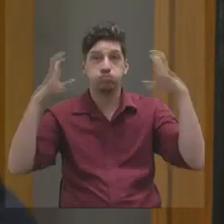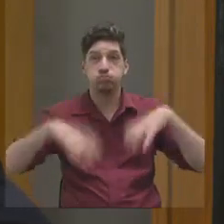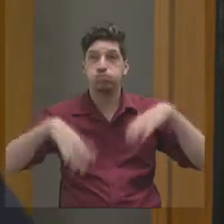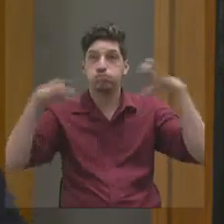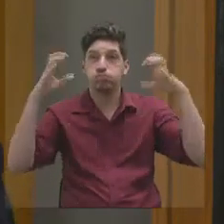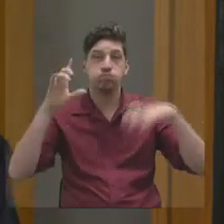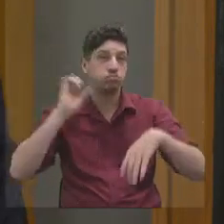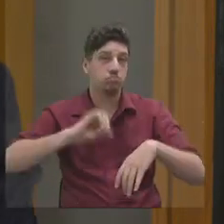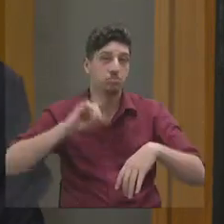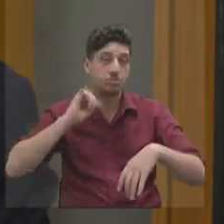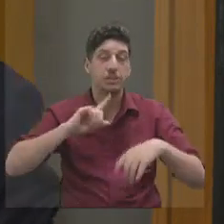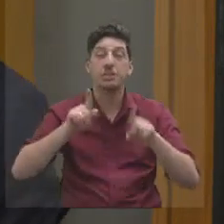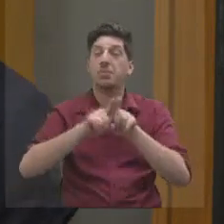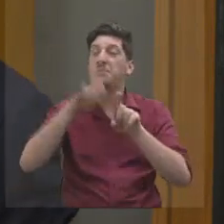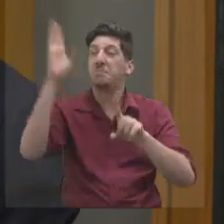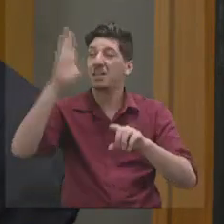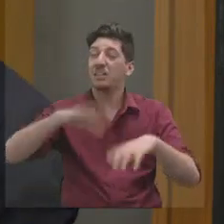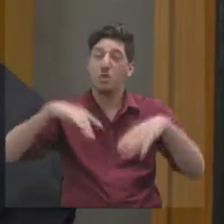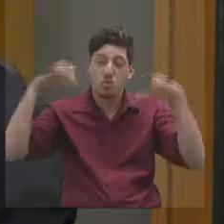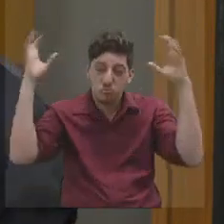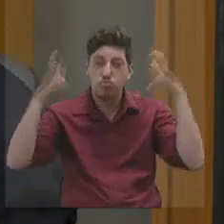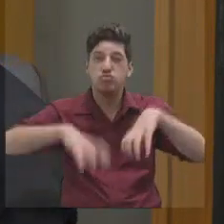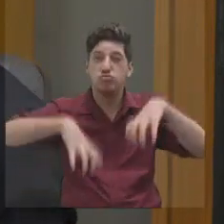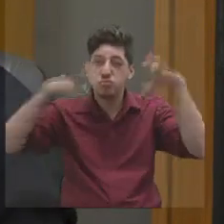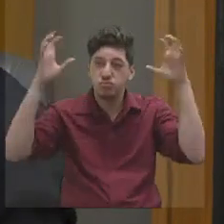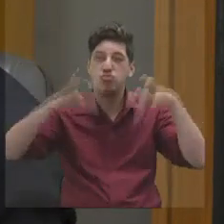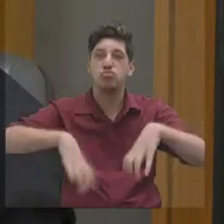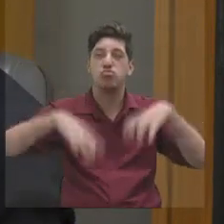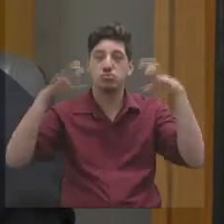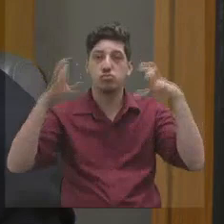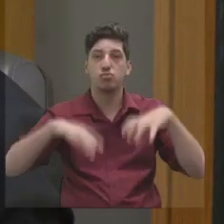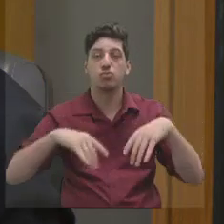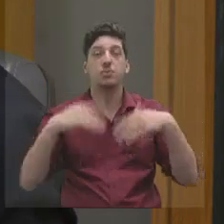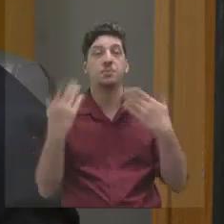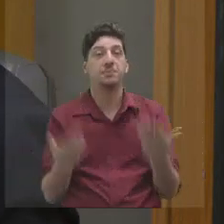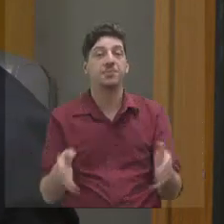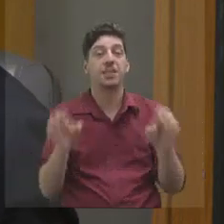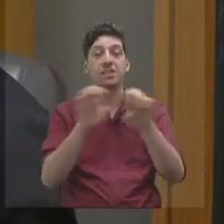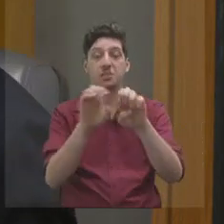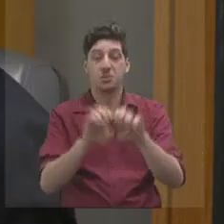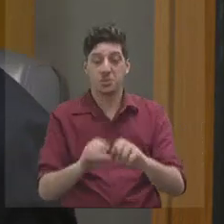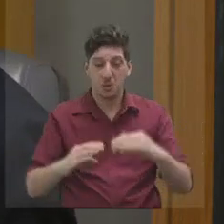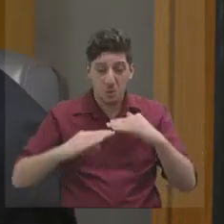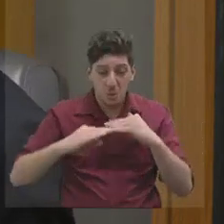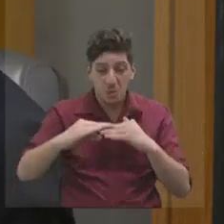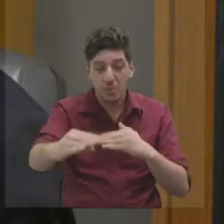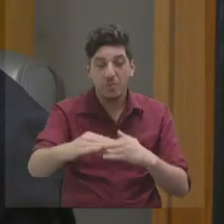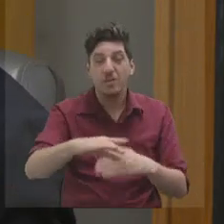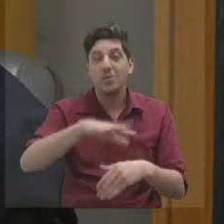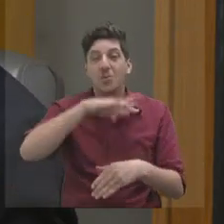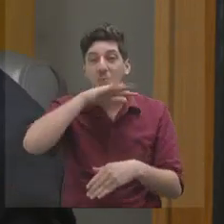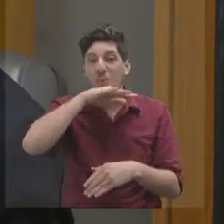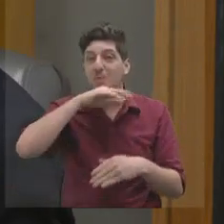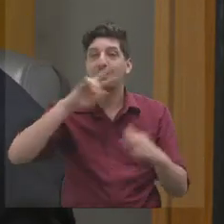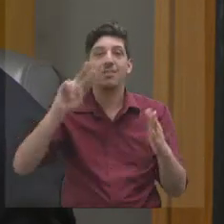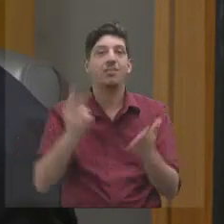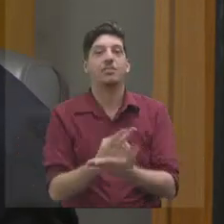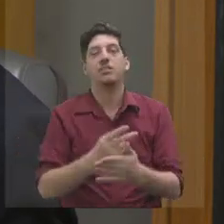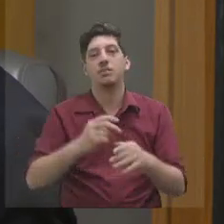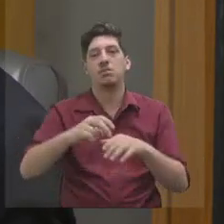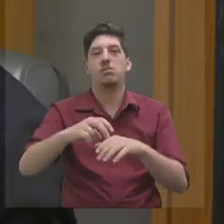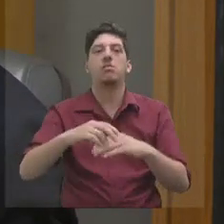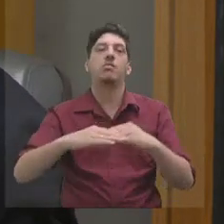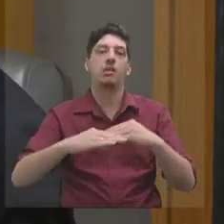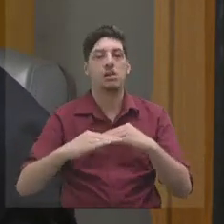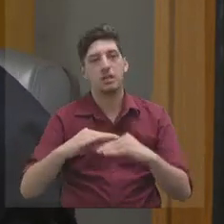Dada a complexidade da estrutura dessas rodovias da base dessas rodovias não deu outra buraco